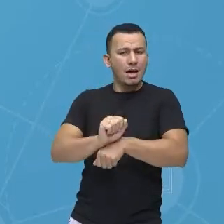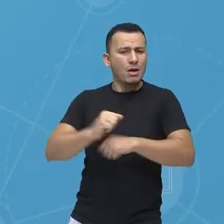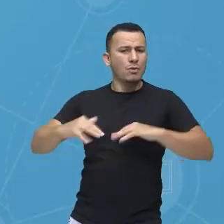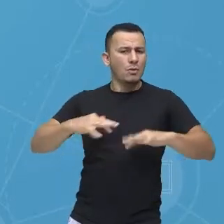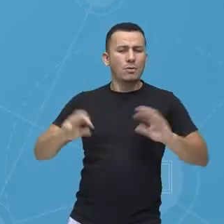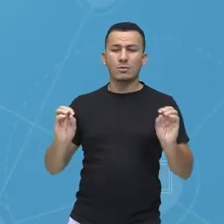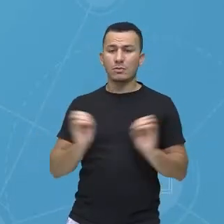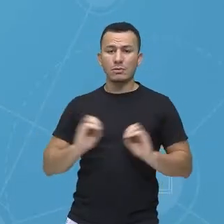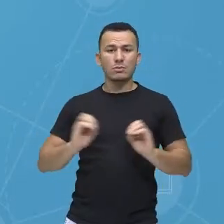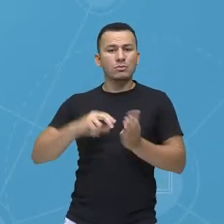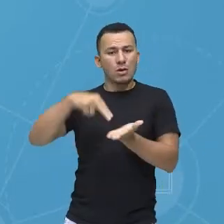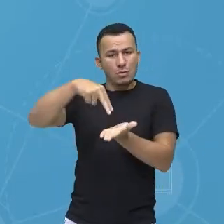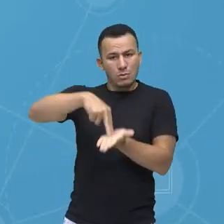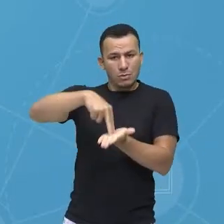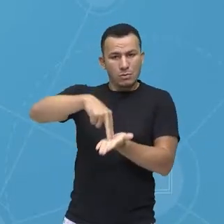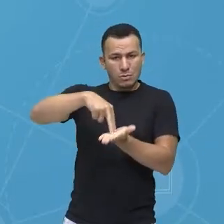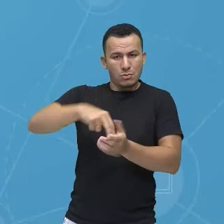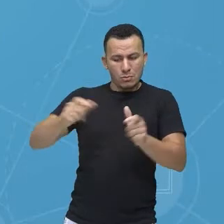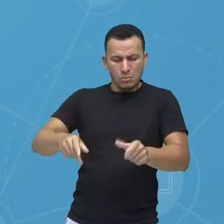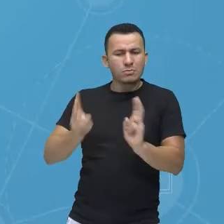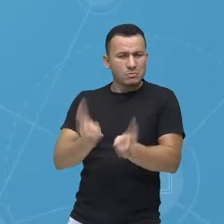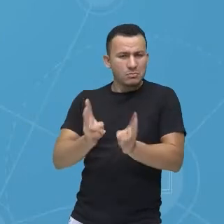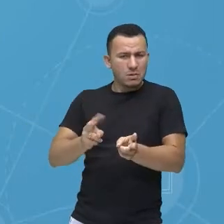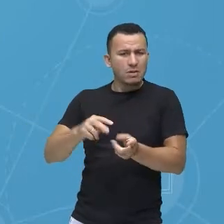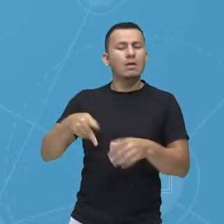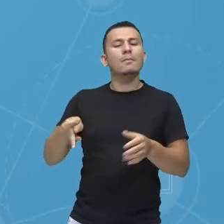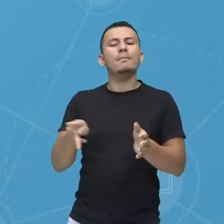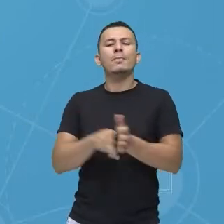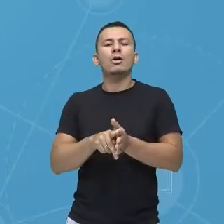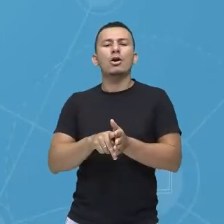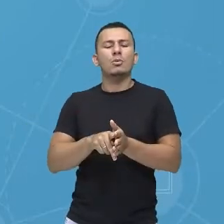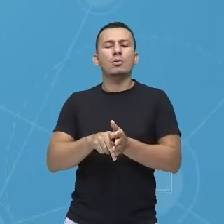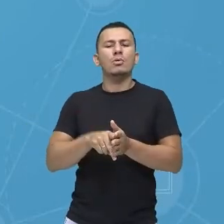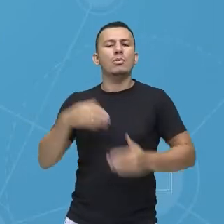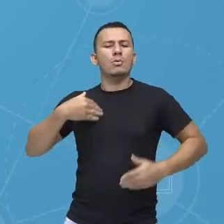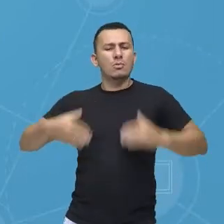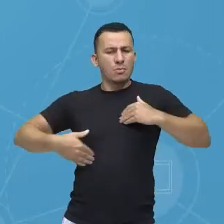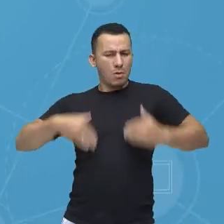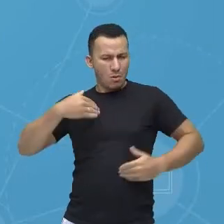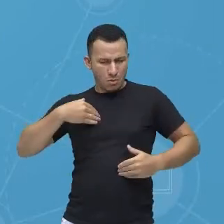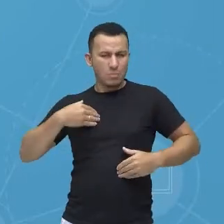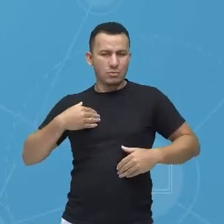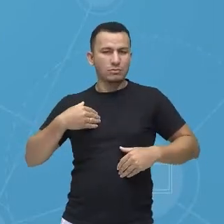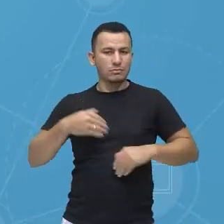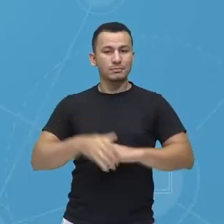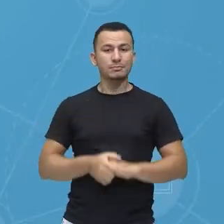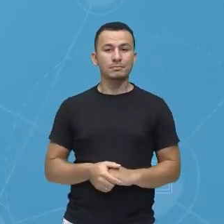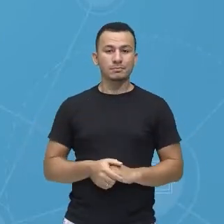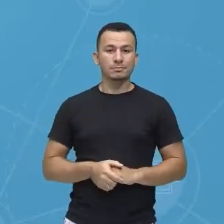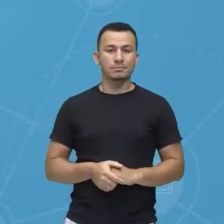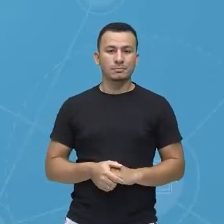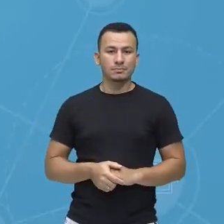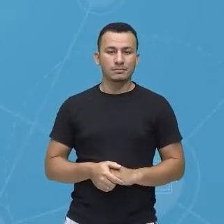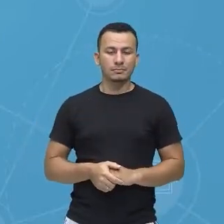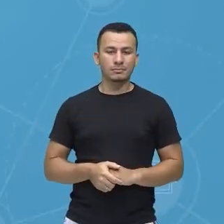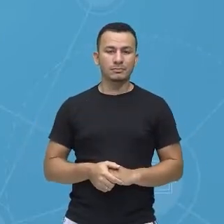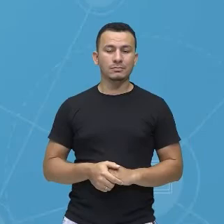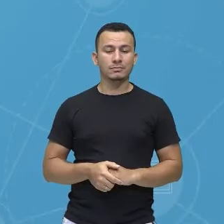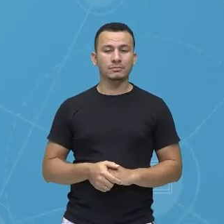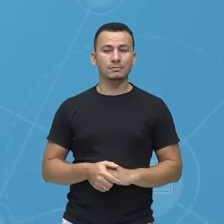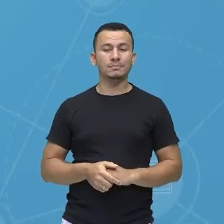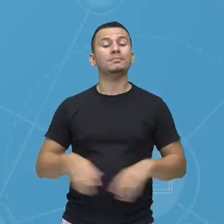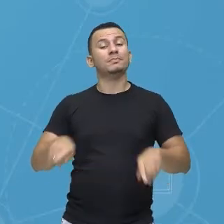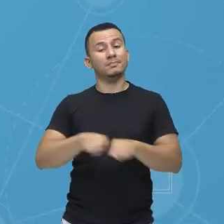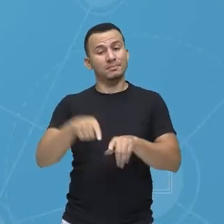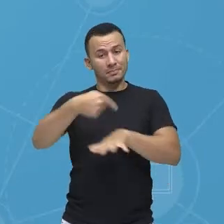Somente saltando em cima, utilizando a própria gravidade para poder realizar esses movimentos. E tem